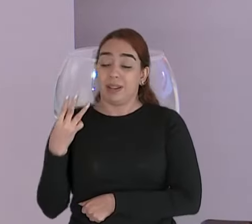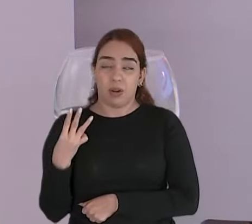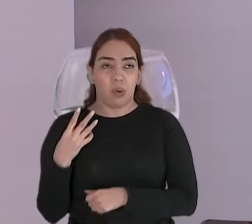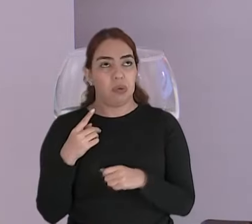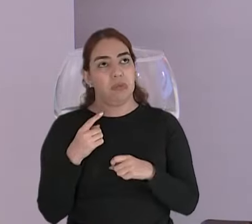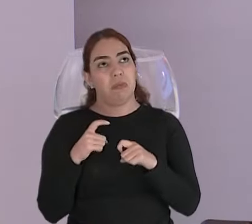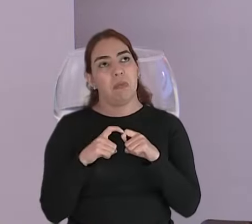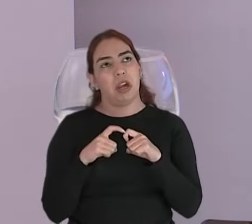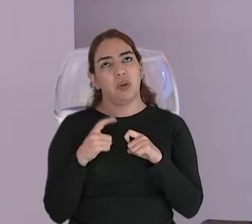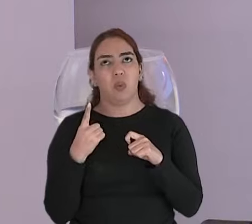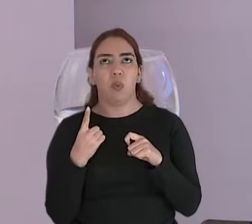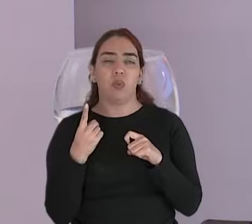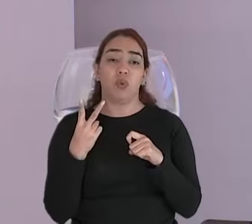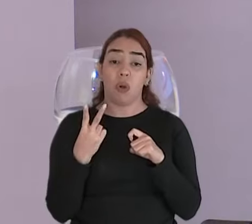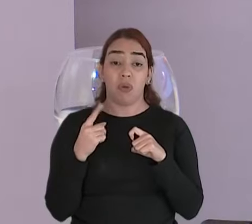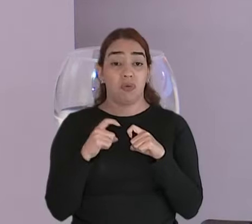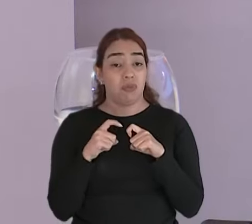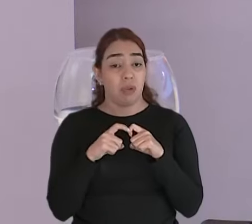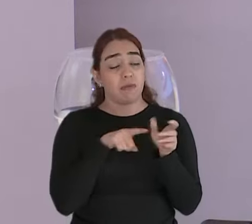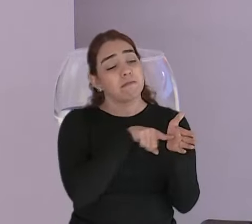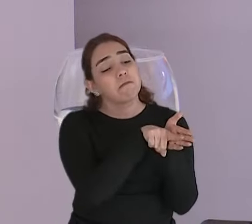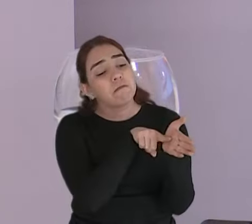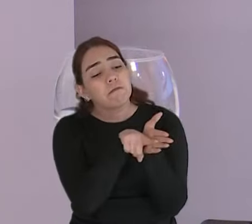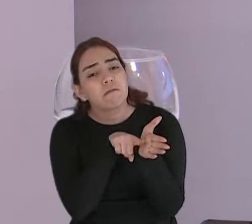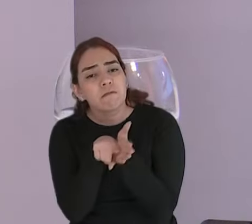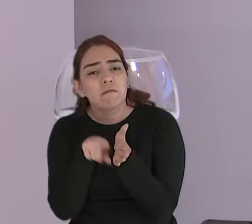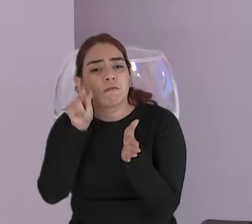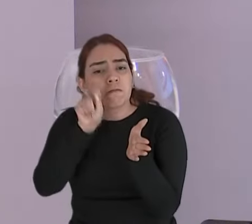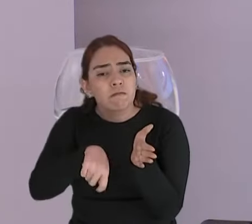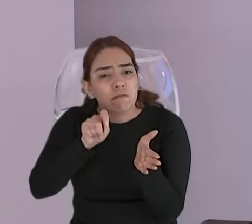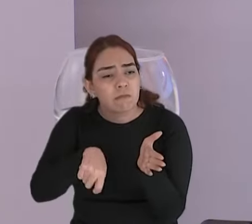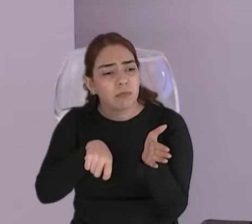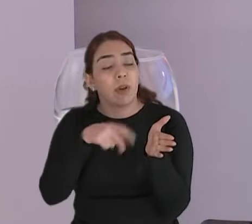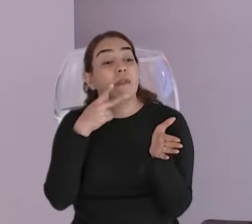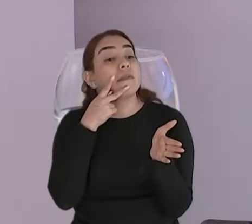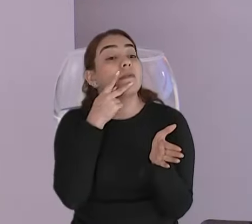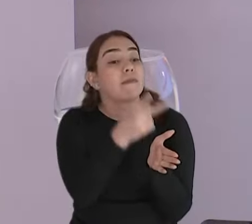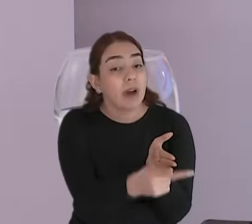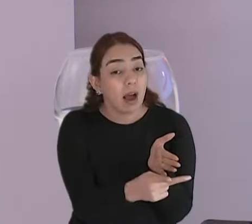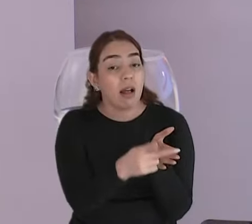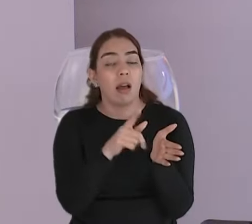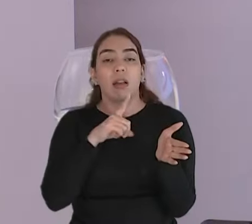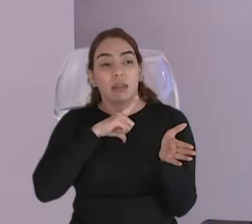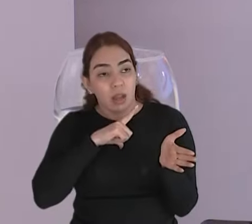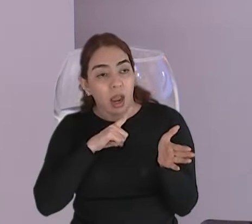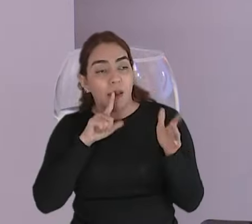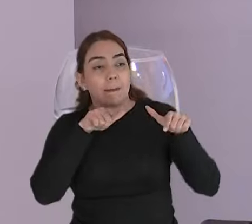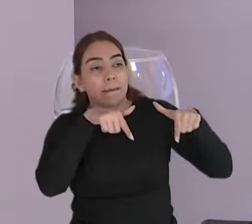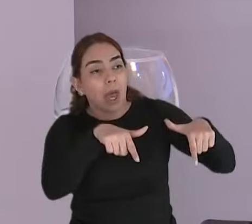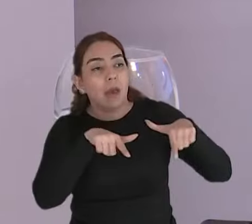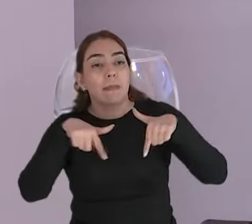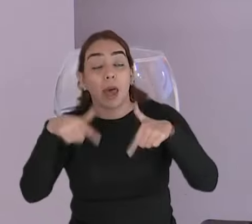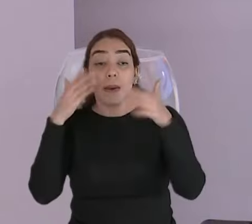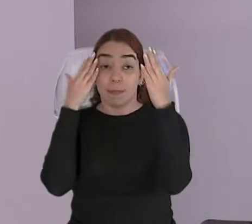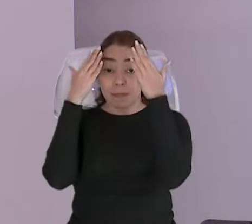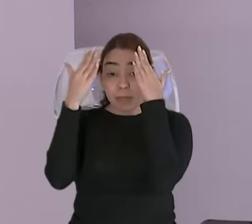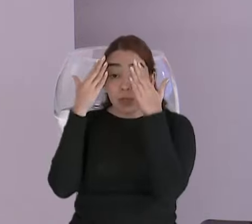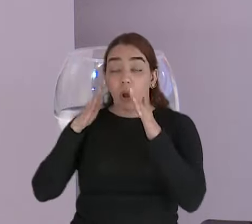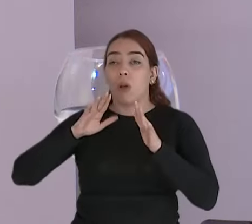sabiam fazer esse diagnóstico. À medida que esses médicos vão recebendo mais diagnósticos, à medida que vai ter mais psicólogos tendo